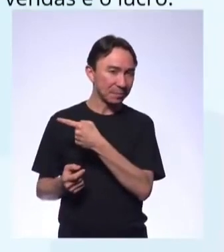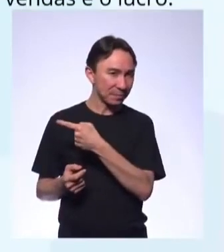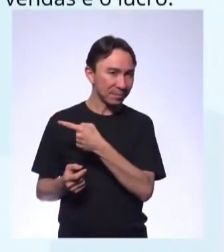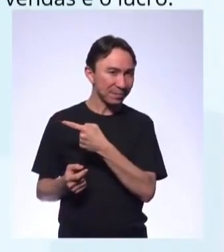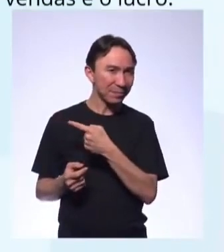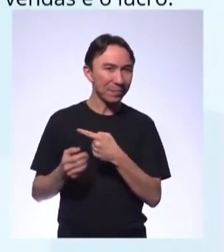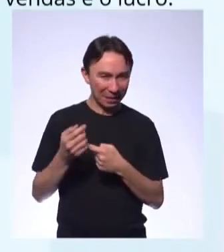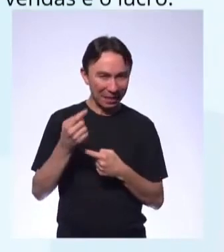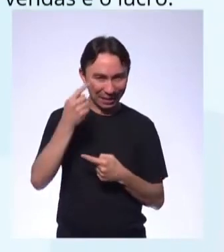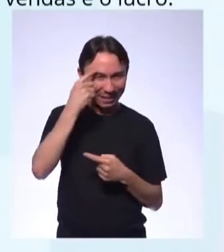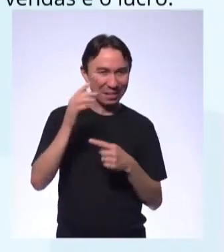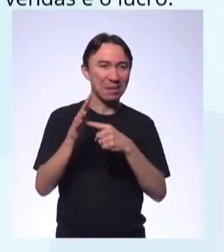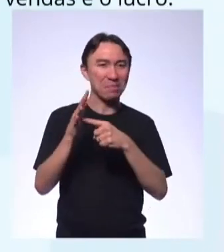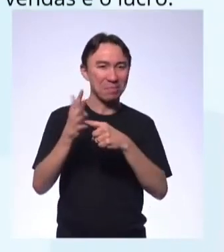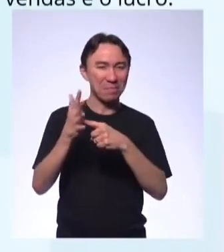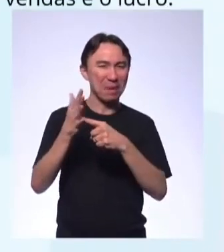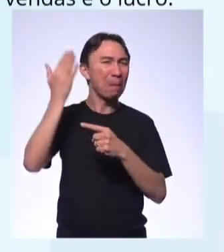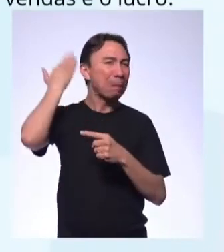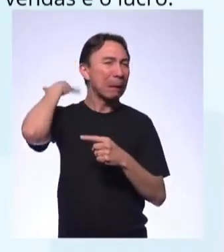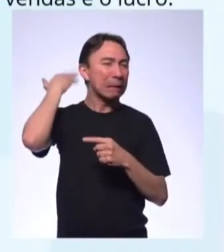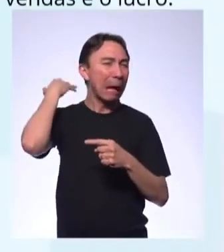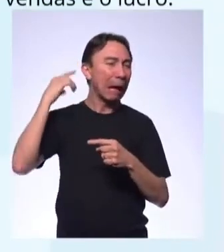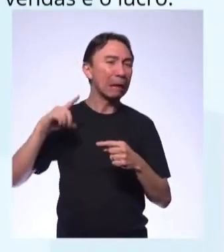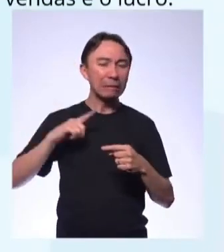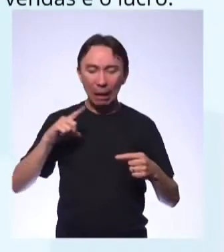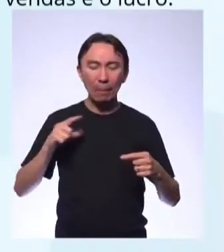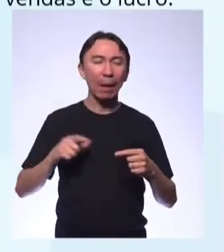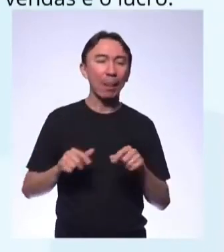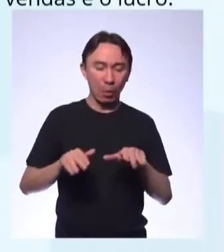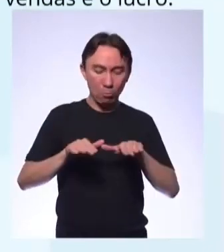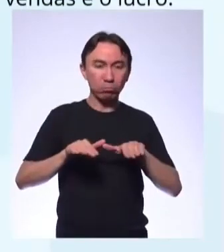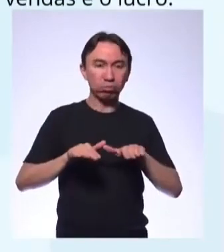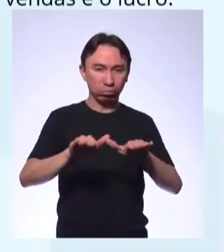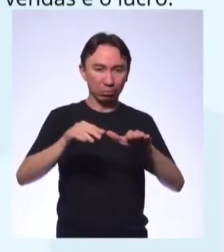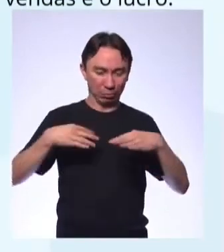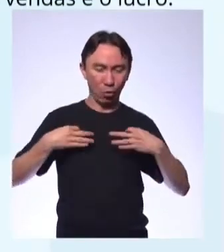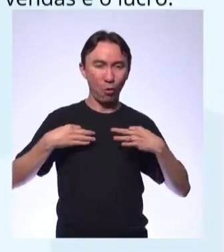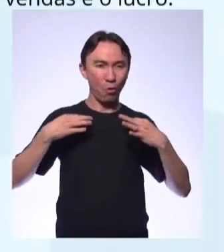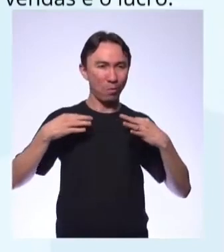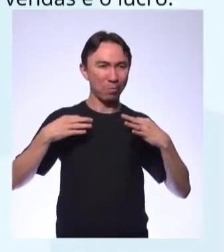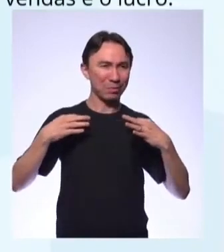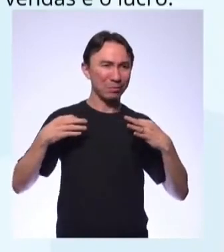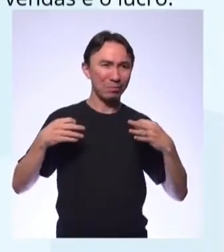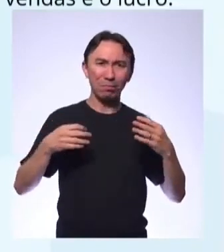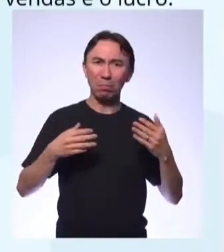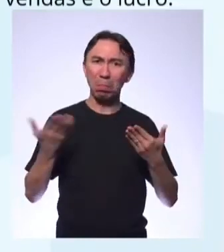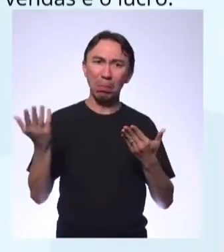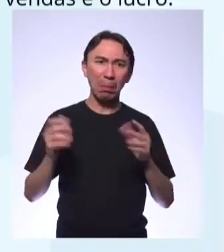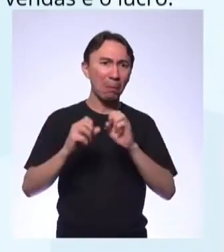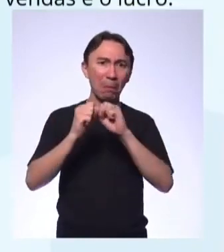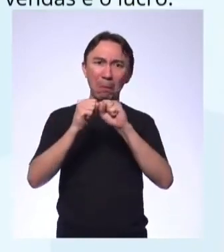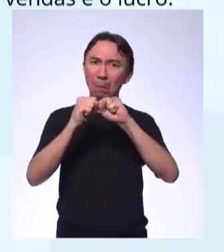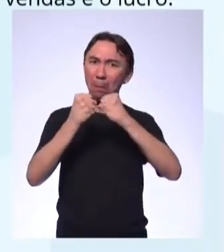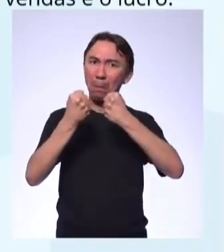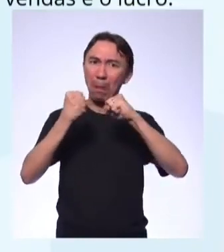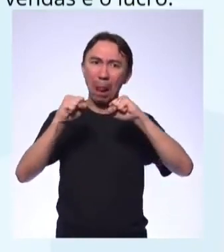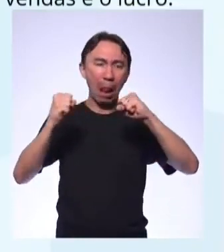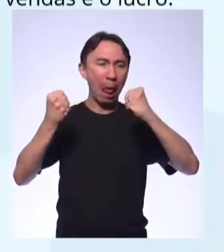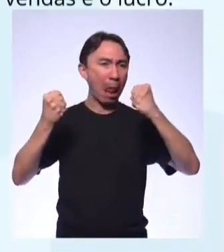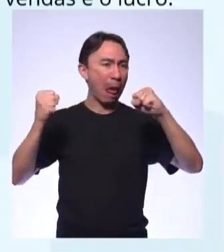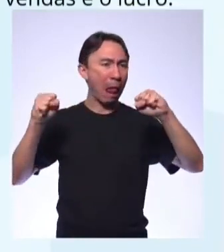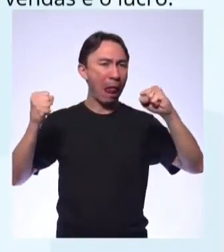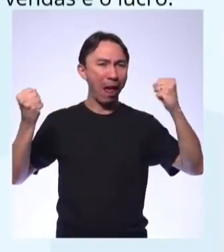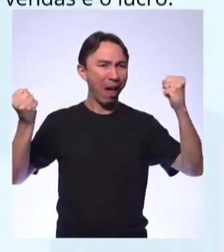usada na indústria têxtil, é essa que vocês estão vendo na imagem. Então, olha o tamanho, né? Uma coisa que ocupa uma sala inteira. Então,